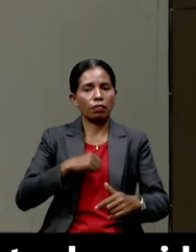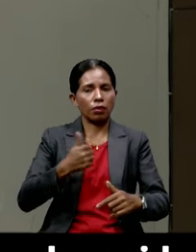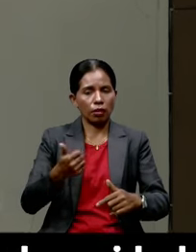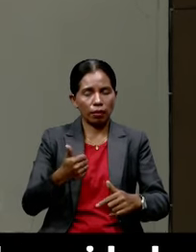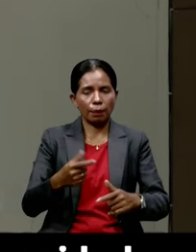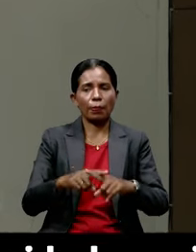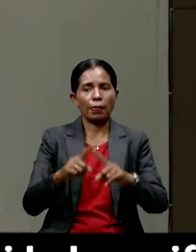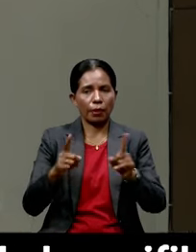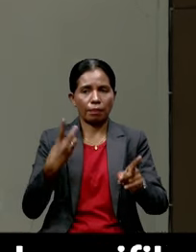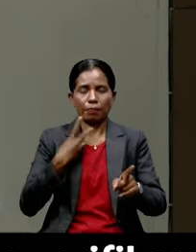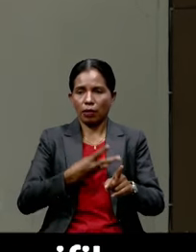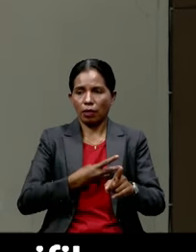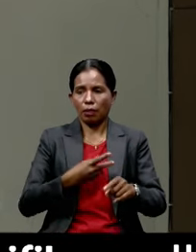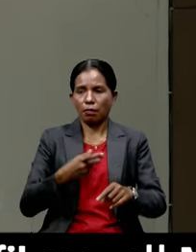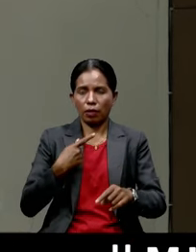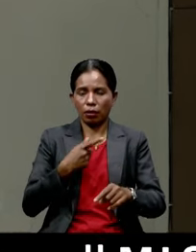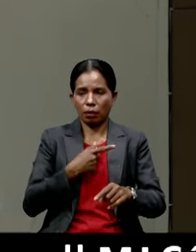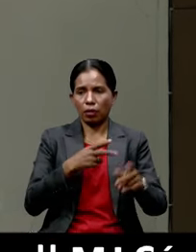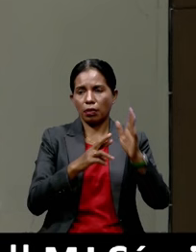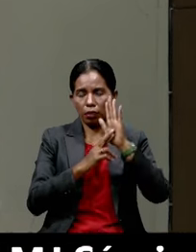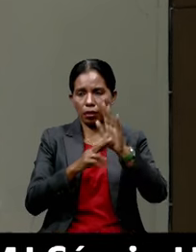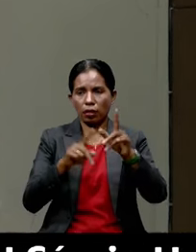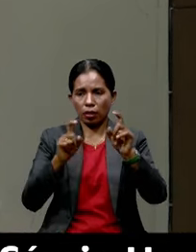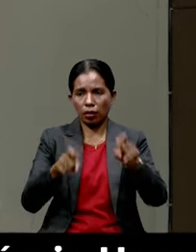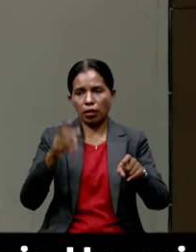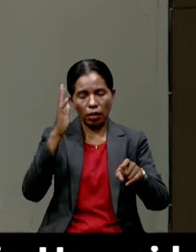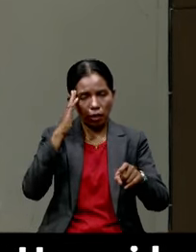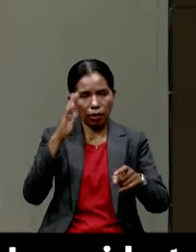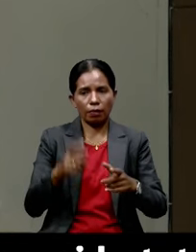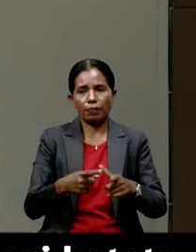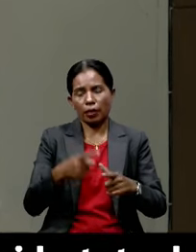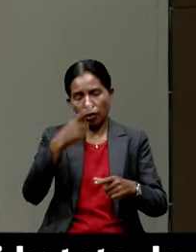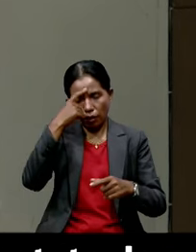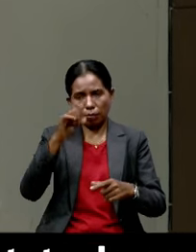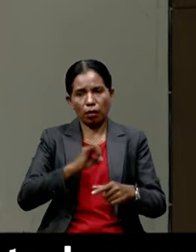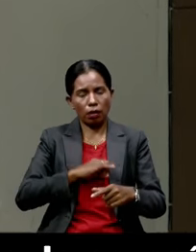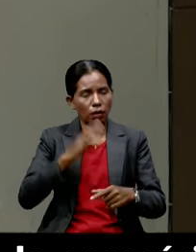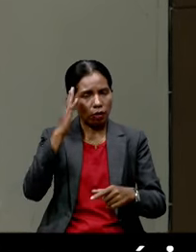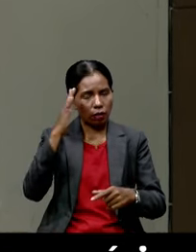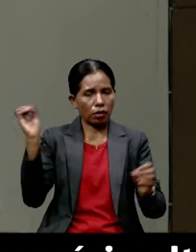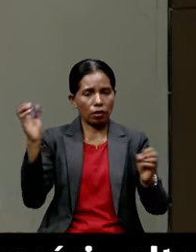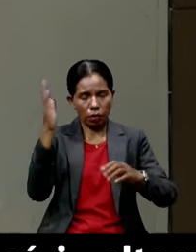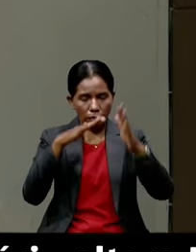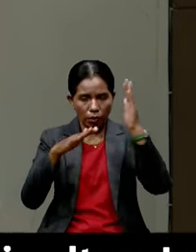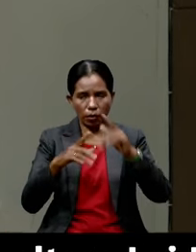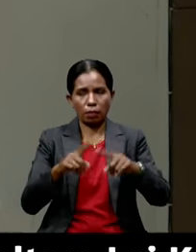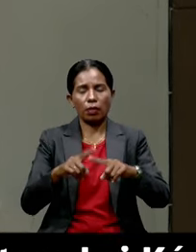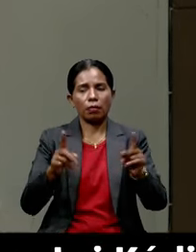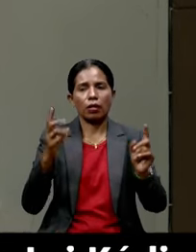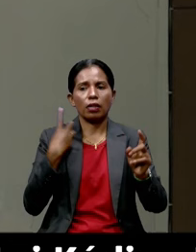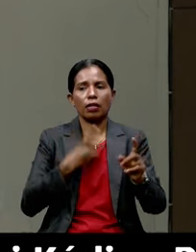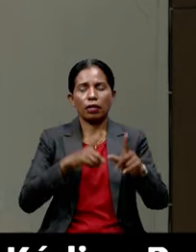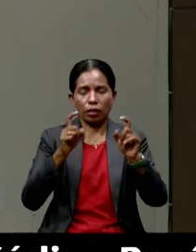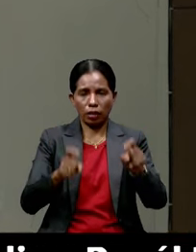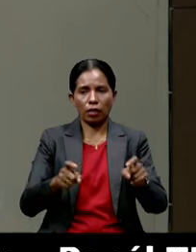te hirak ne, parlamento ne, representa povo tinga ten ne. Tamba ne, hao ne, ne, laos obra ema, ita ne, mai be, tenki ita ten ne, anse